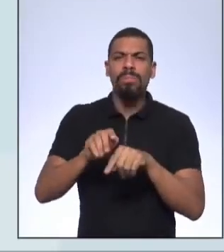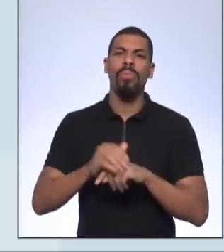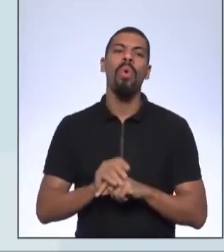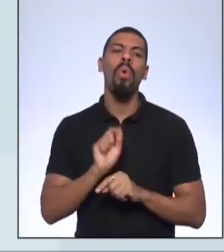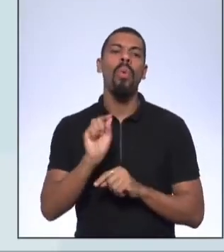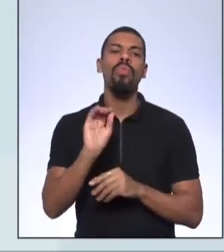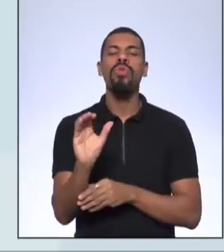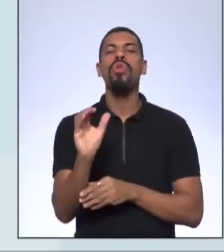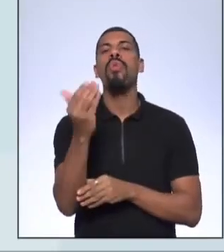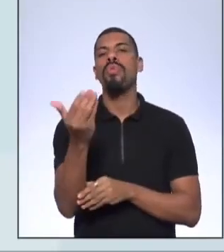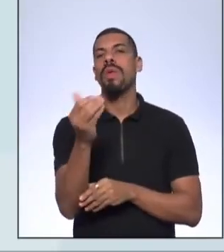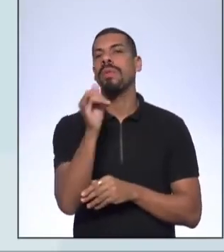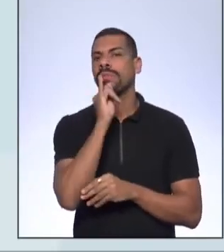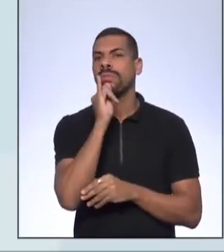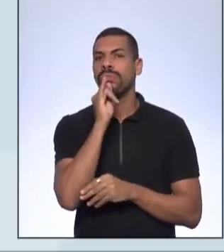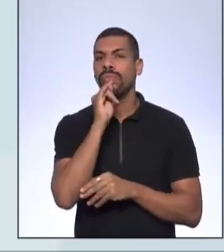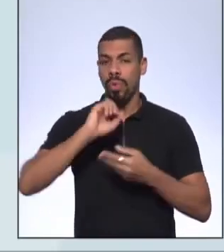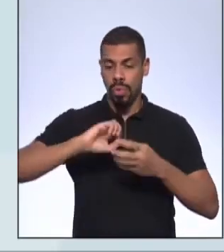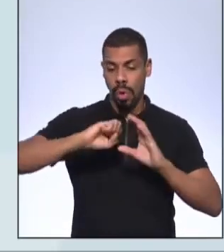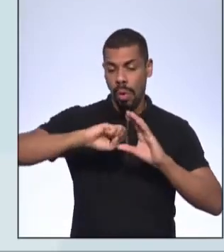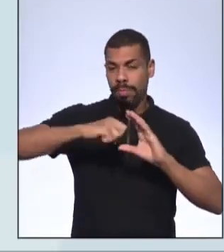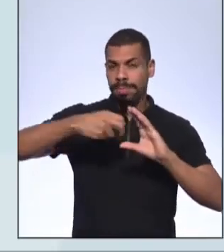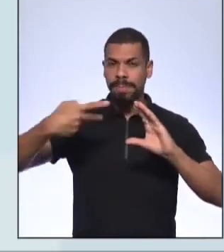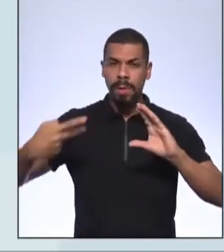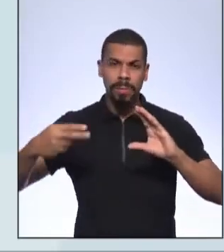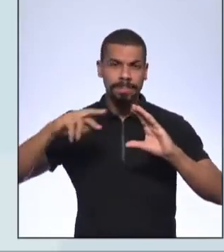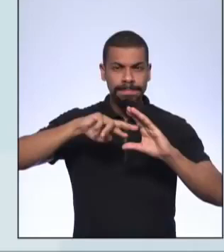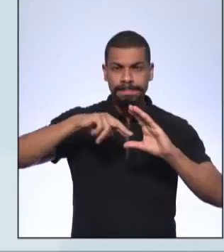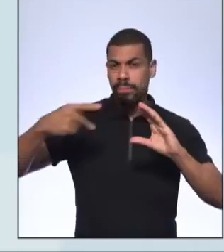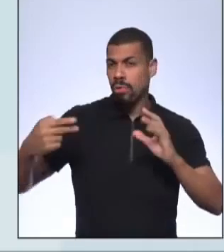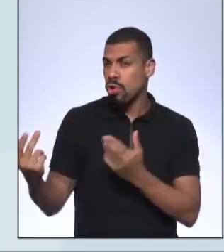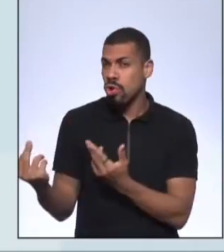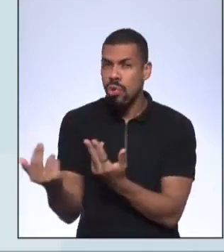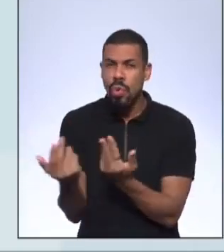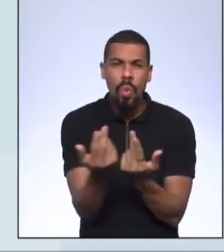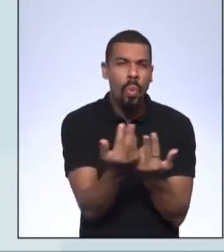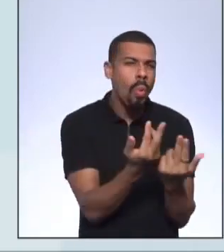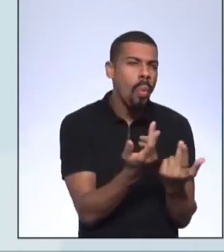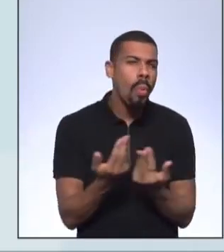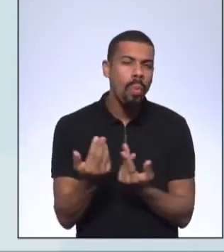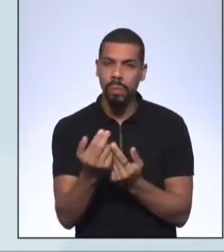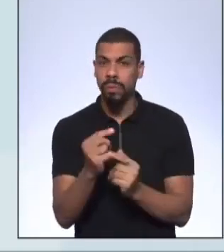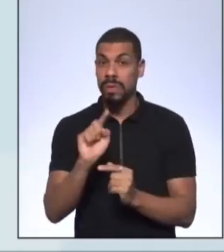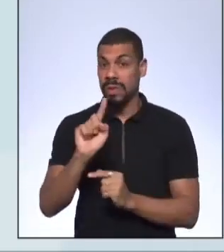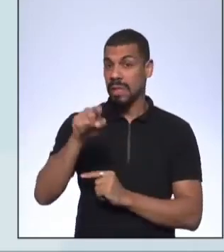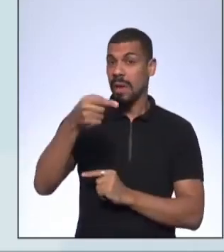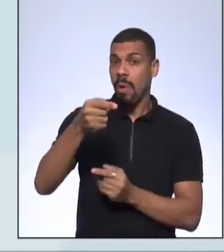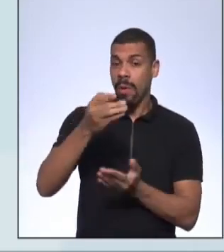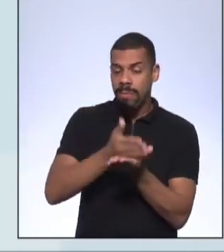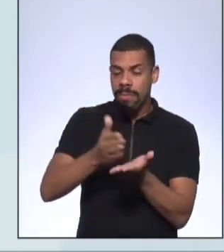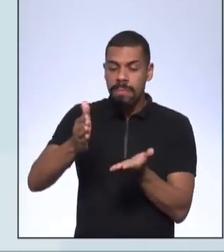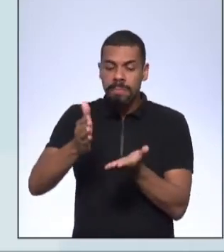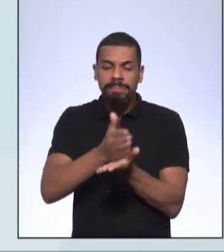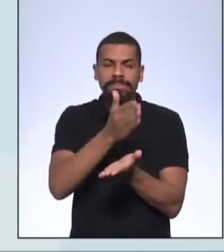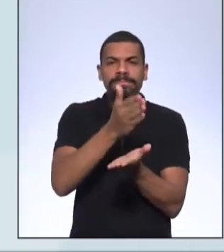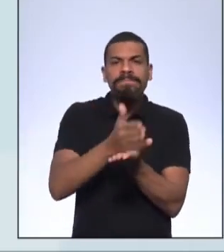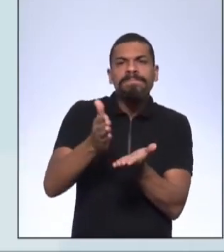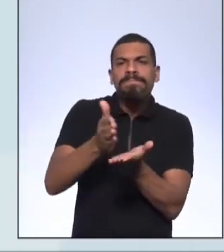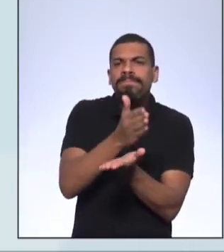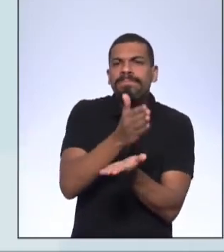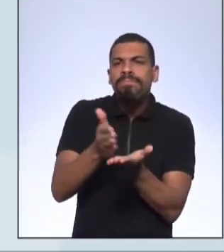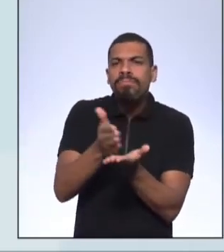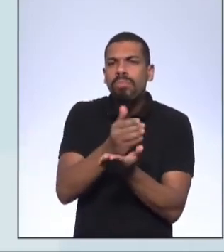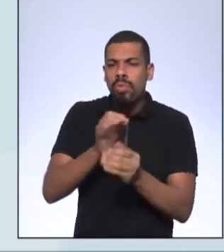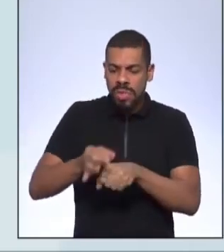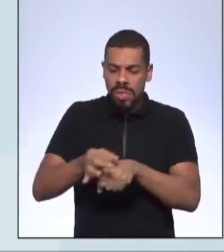o cromossomo ele está se duplicando, ele está produzindo uma cópia idêntica dele. Para quê? Para depois poder se dividir e formar células